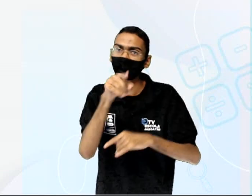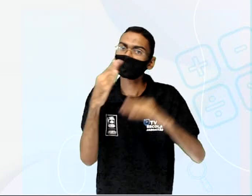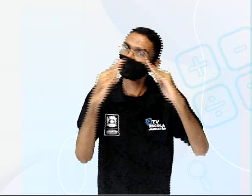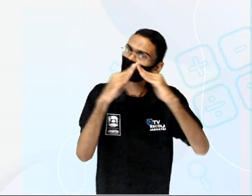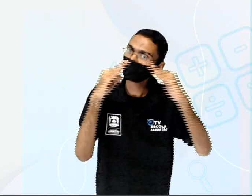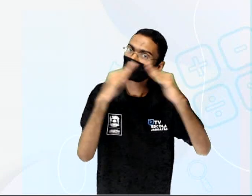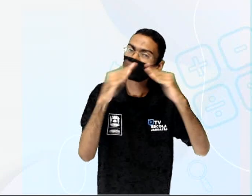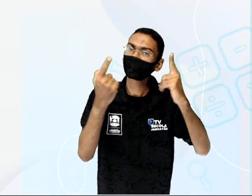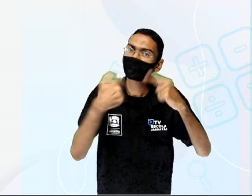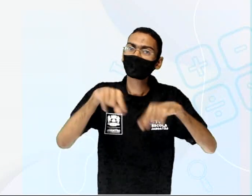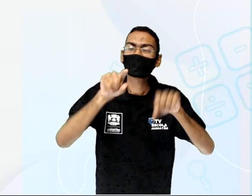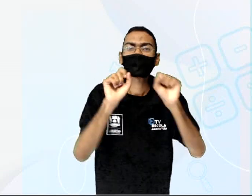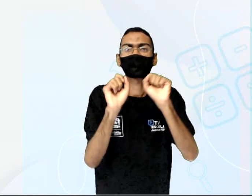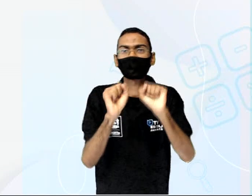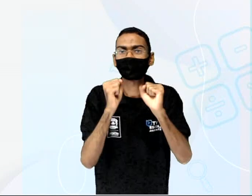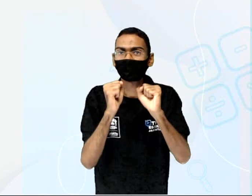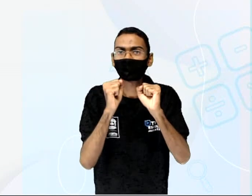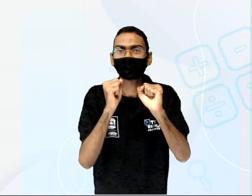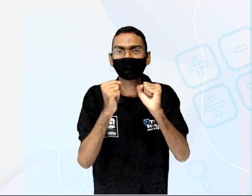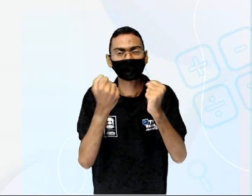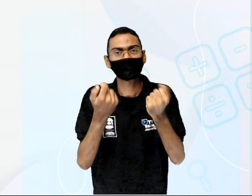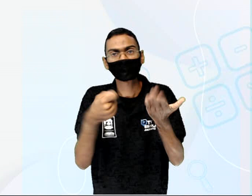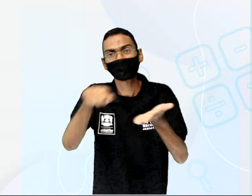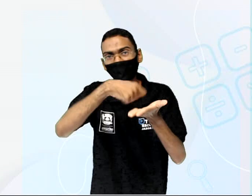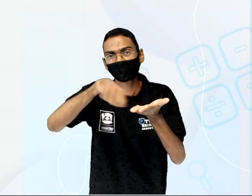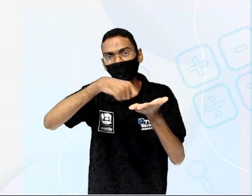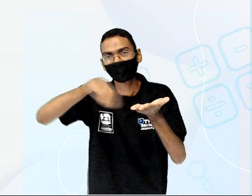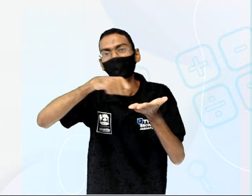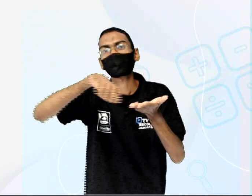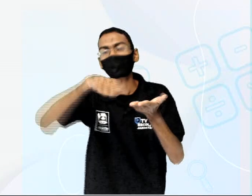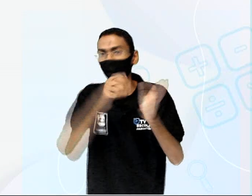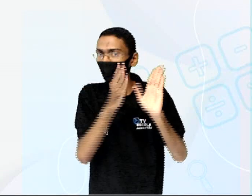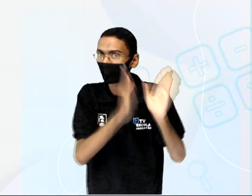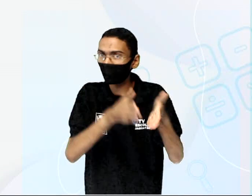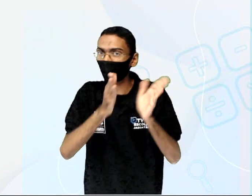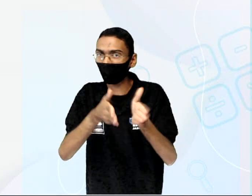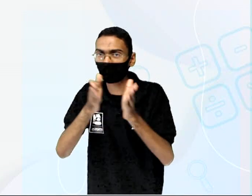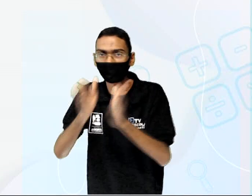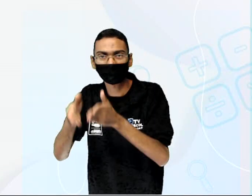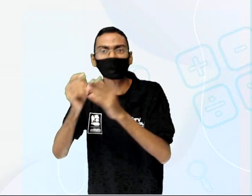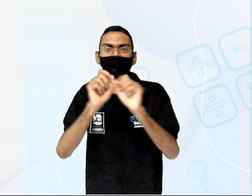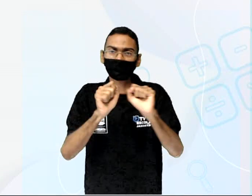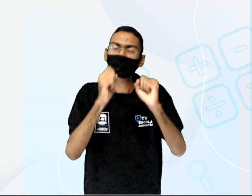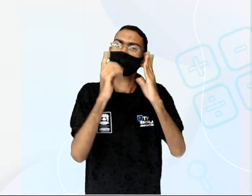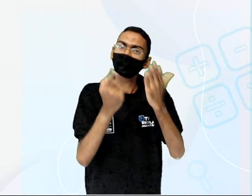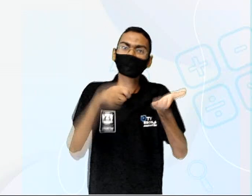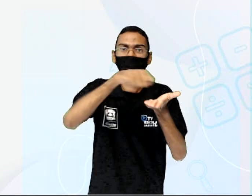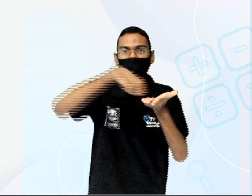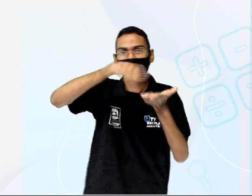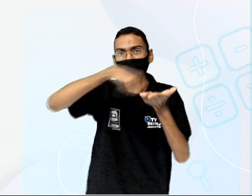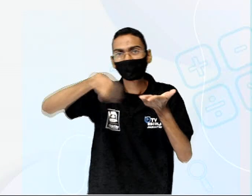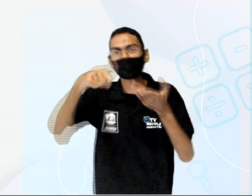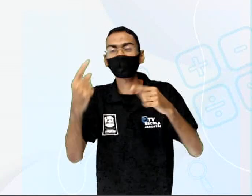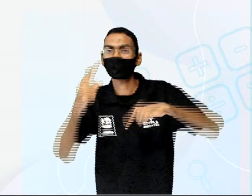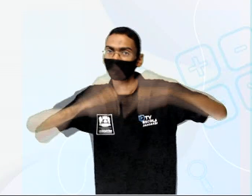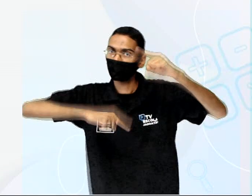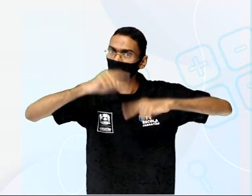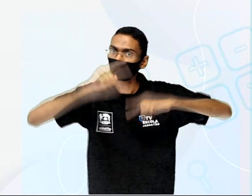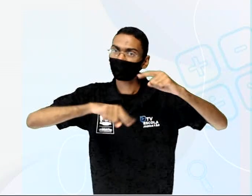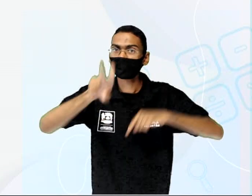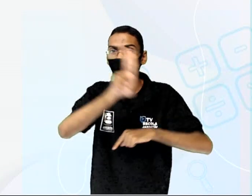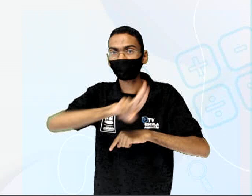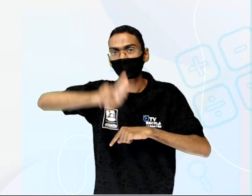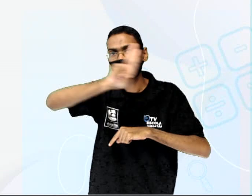aí você pode fazer o registro de como foi o seu passo a passo, você pode escrever no seu caderno que materiais você usou